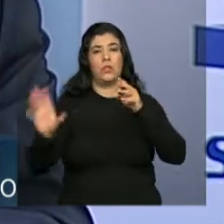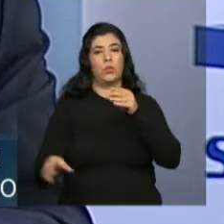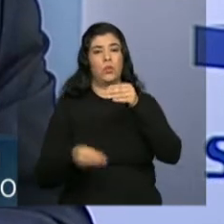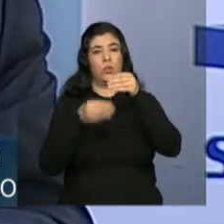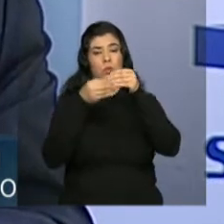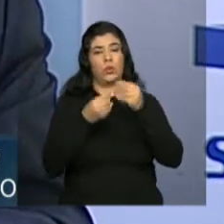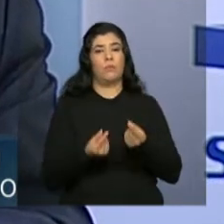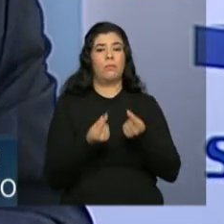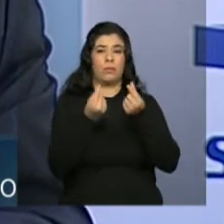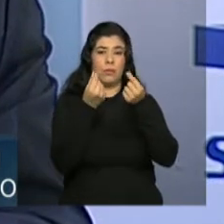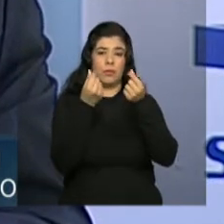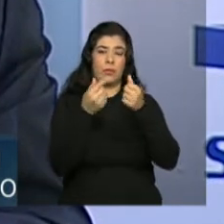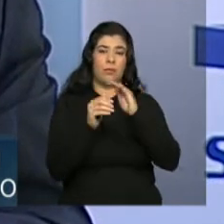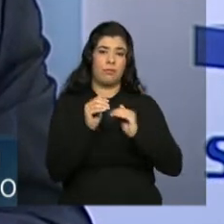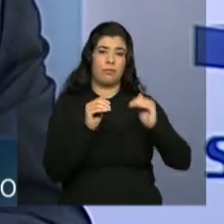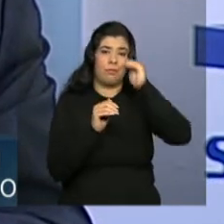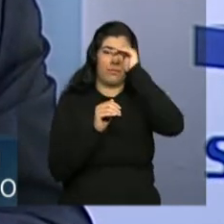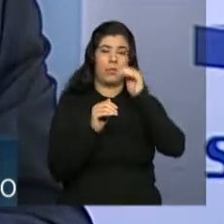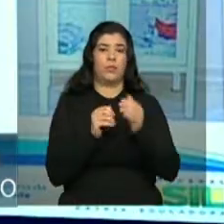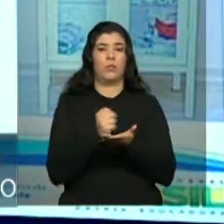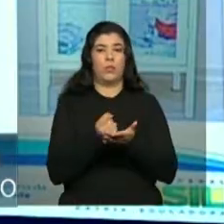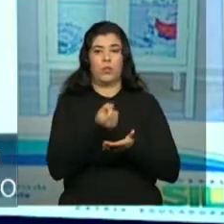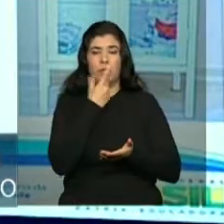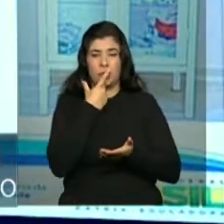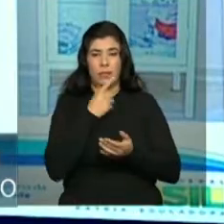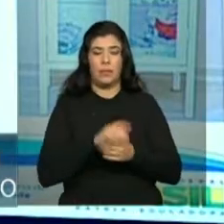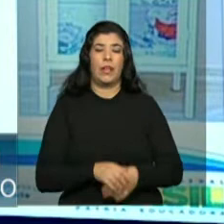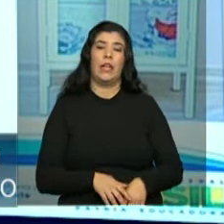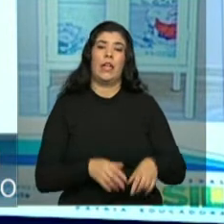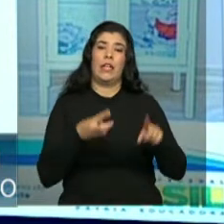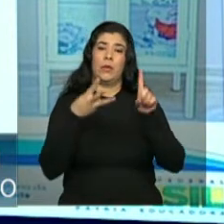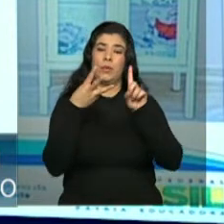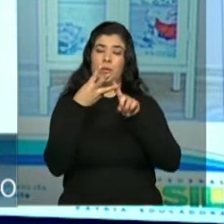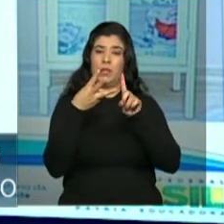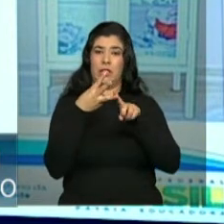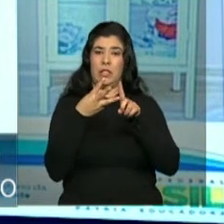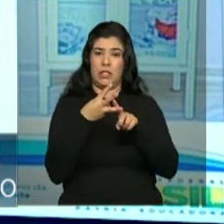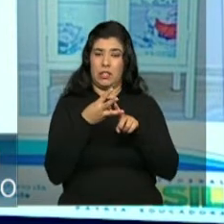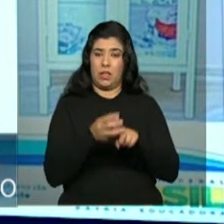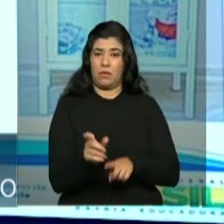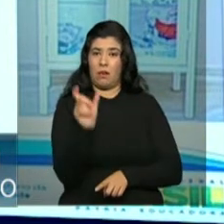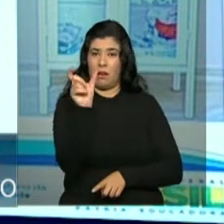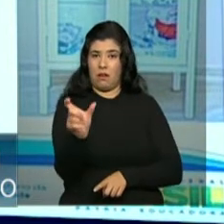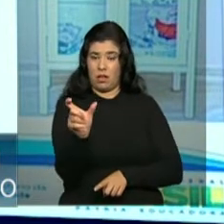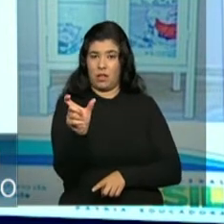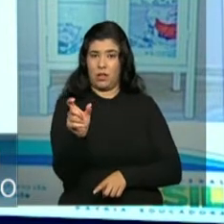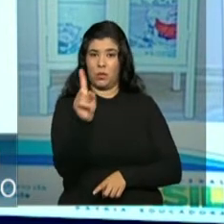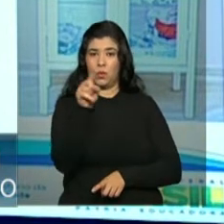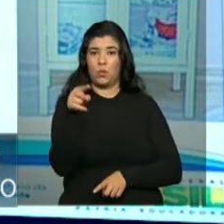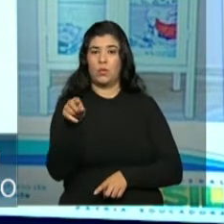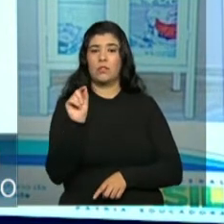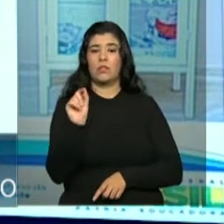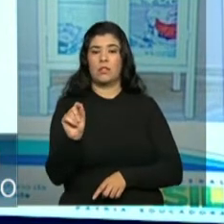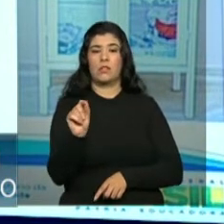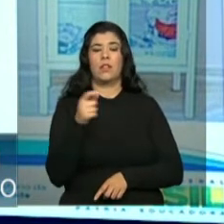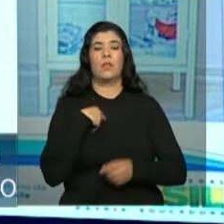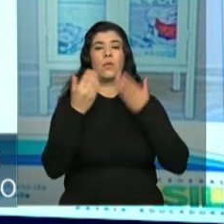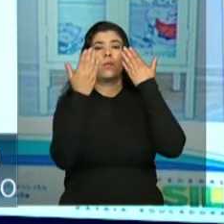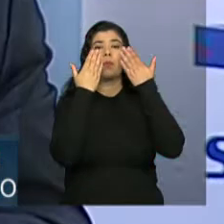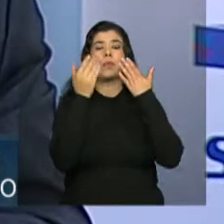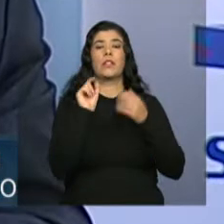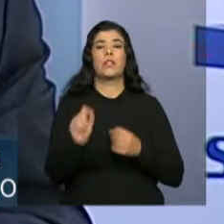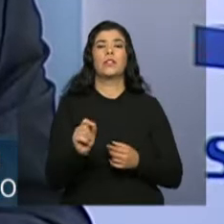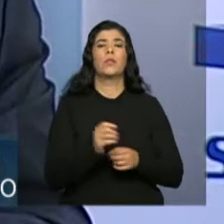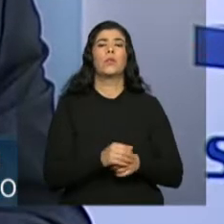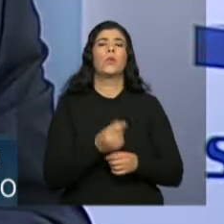composição e o terceiro que é o fator ver né e fator ver ele ele mede os fatores de